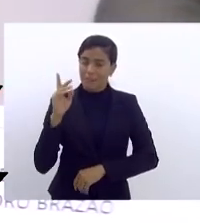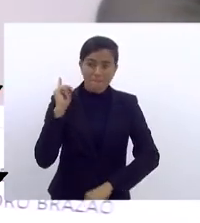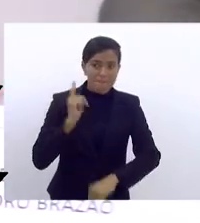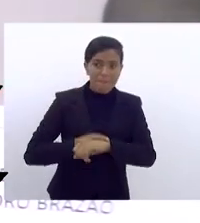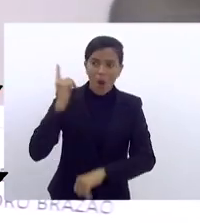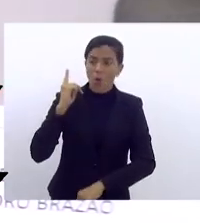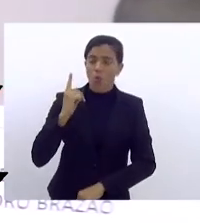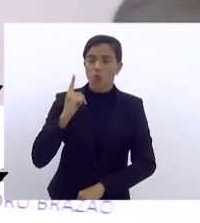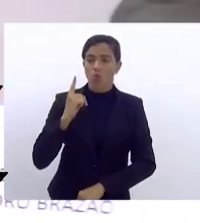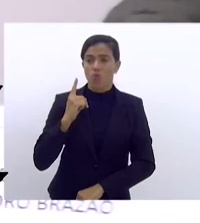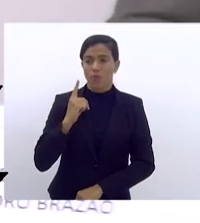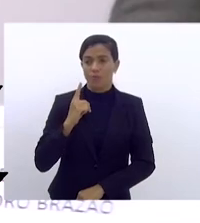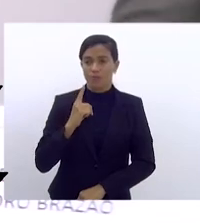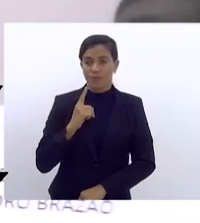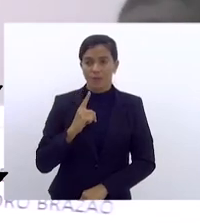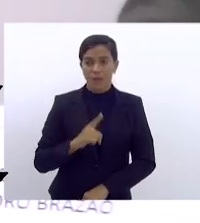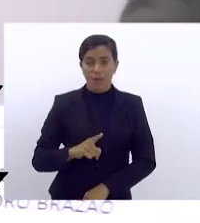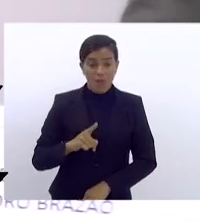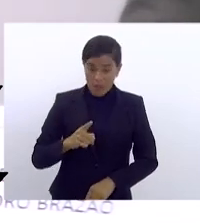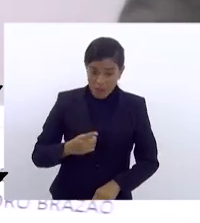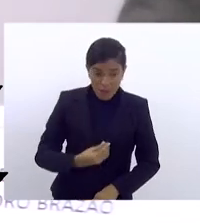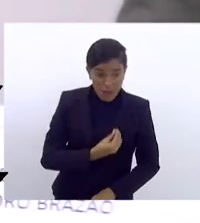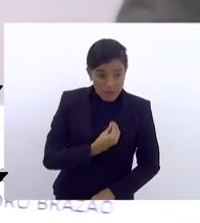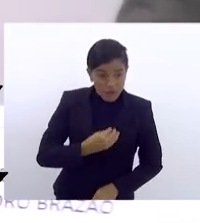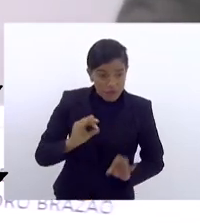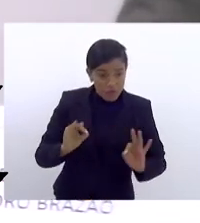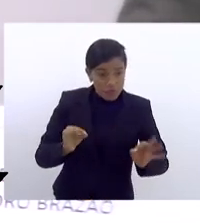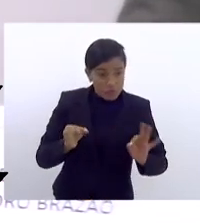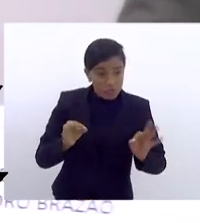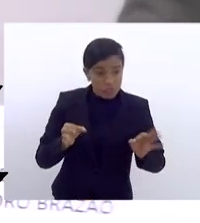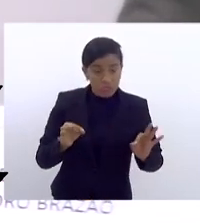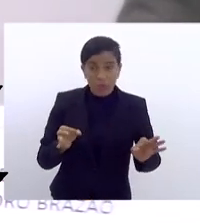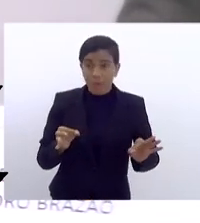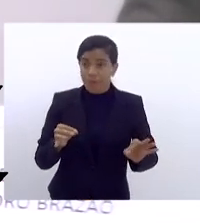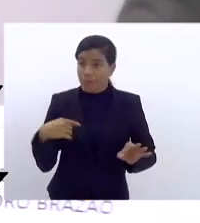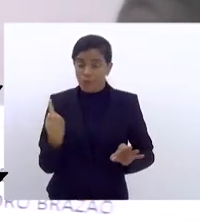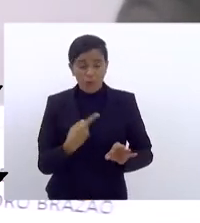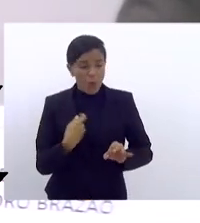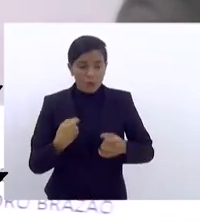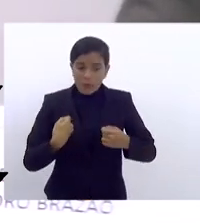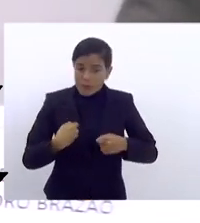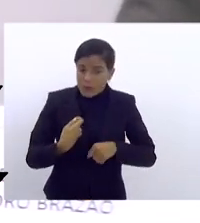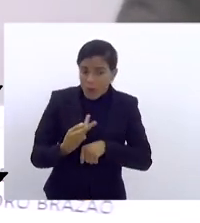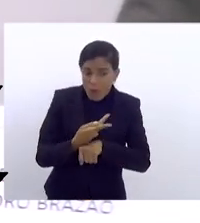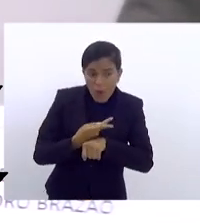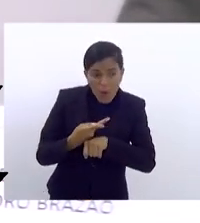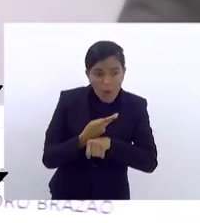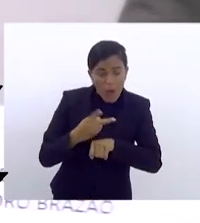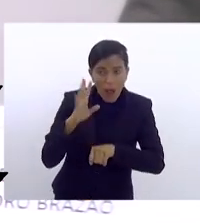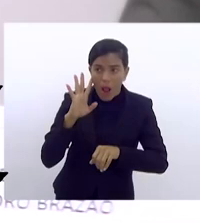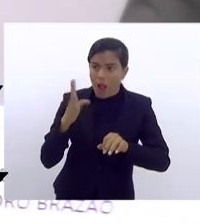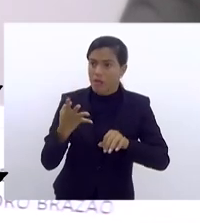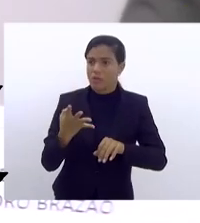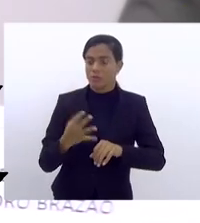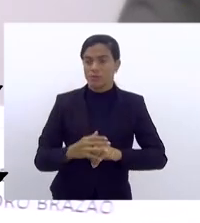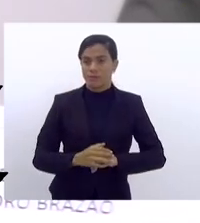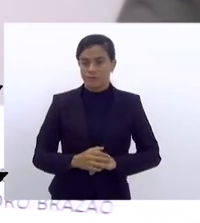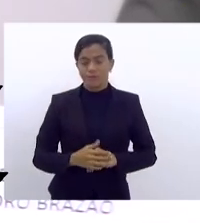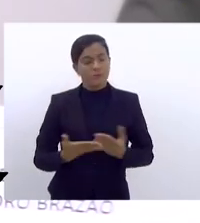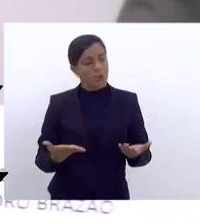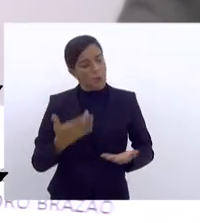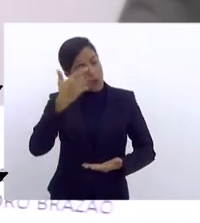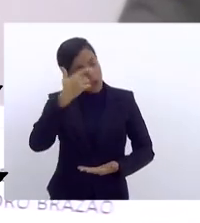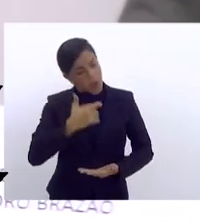e real o fato existe então temos que buscar solução então estou aqui me